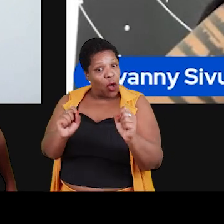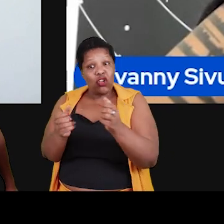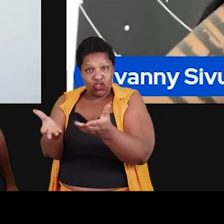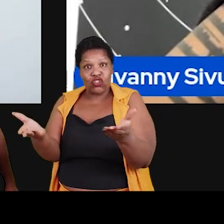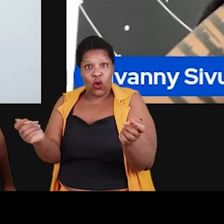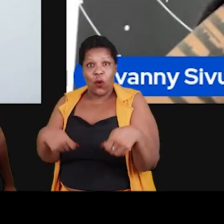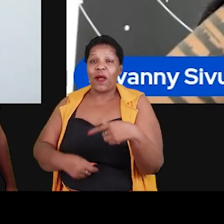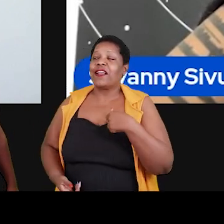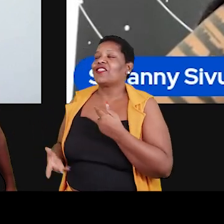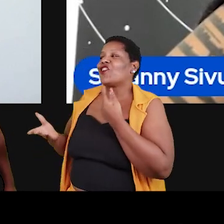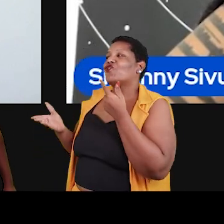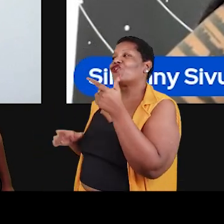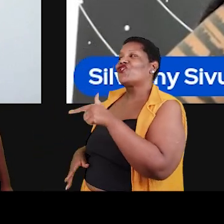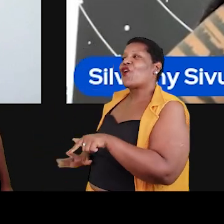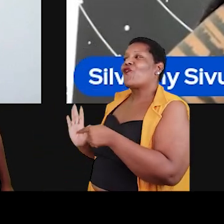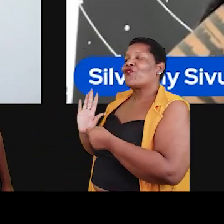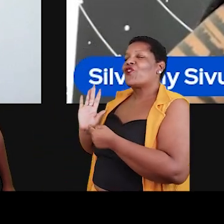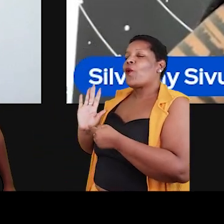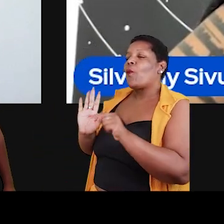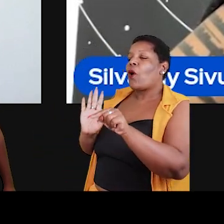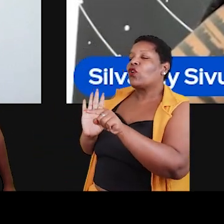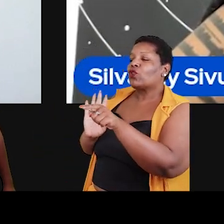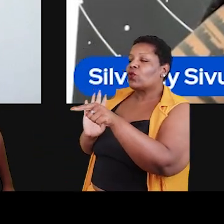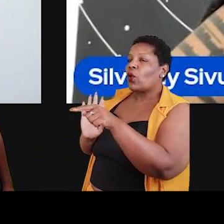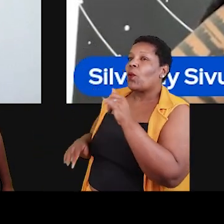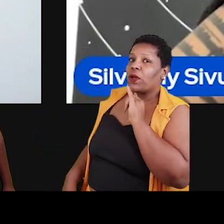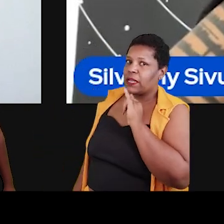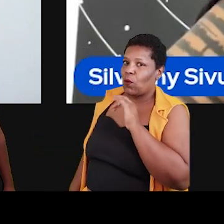Aí eu volto de novo no ponto de que